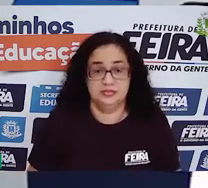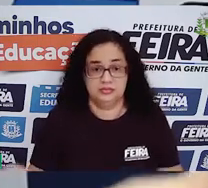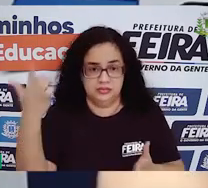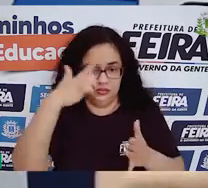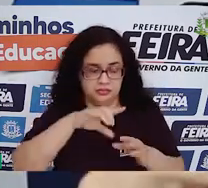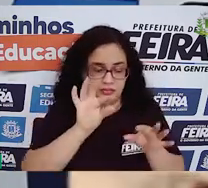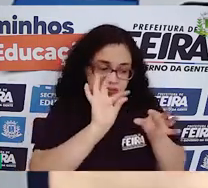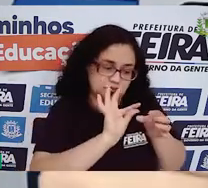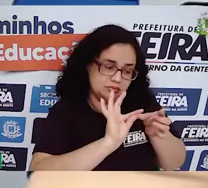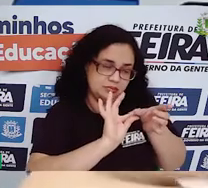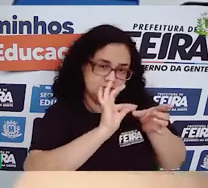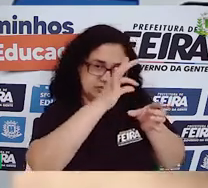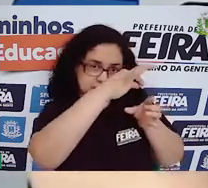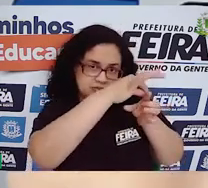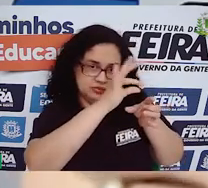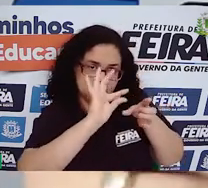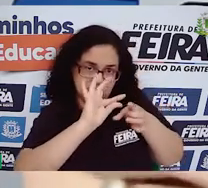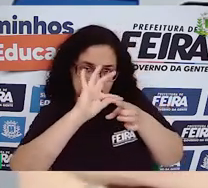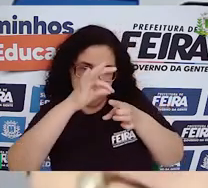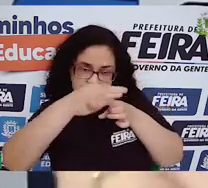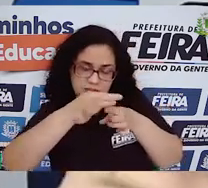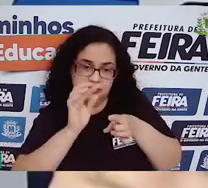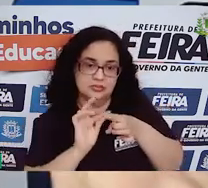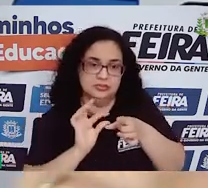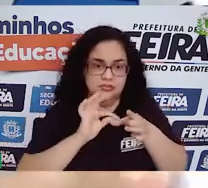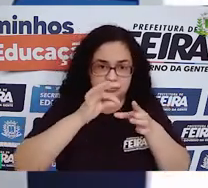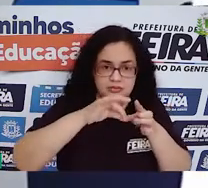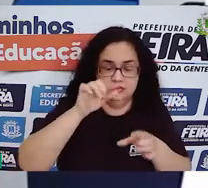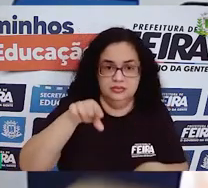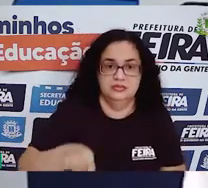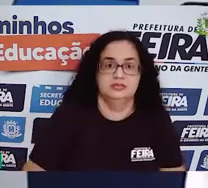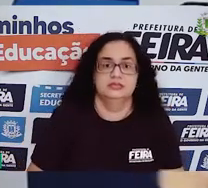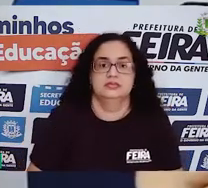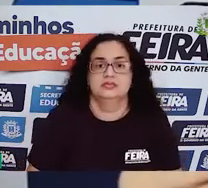Dobrou as pontinhas também, ó.